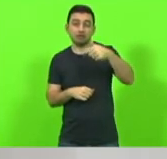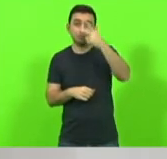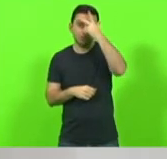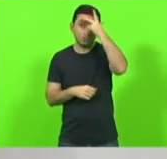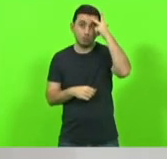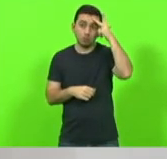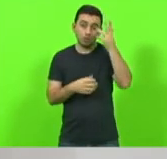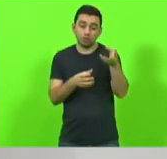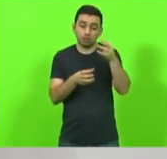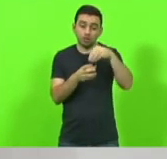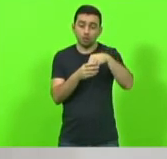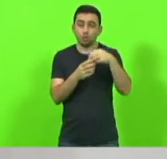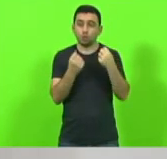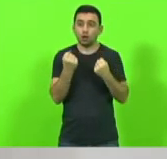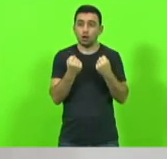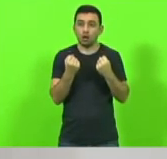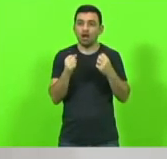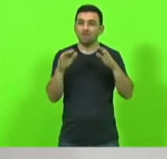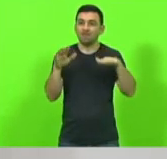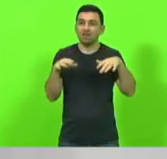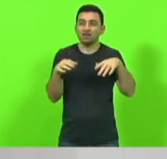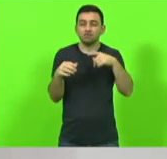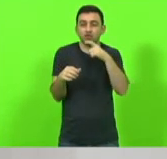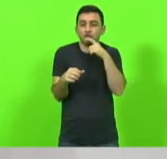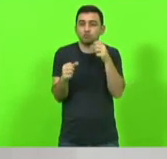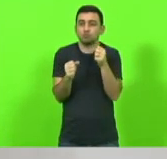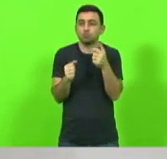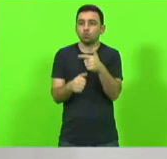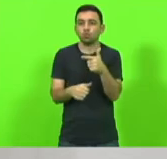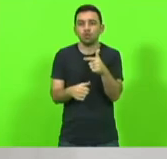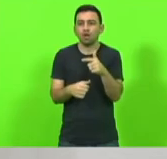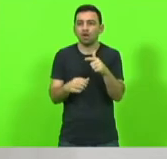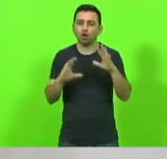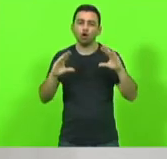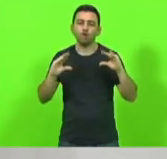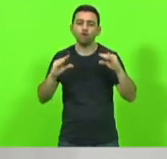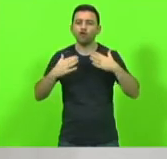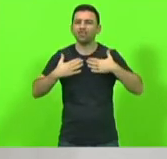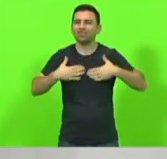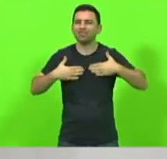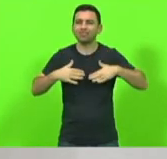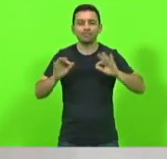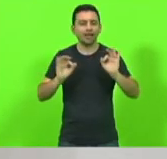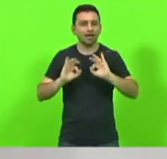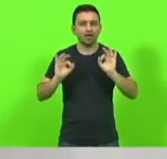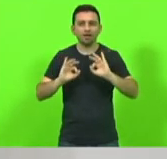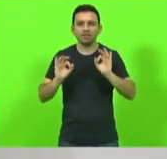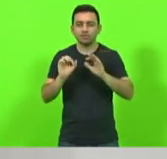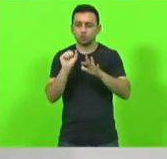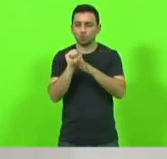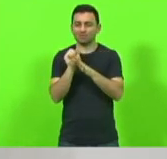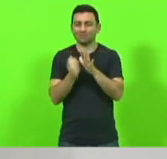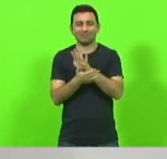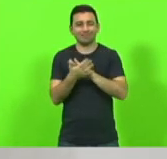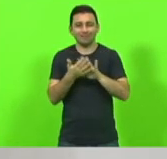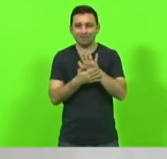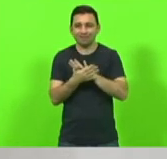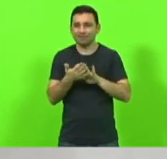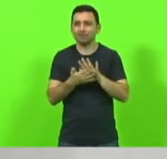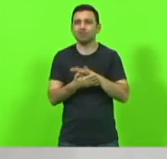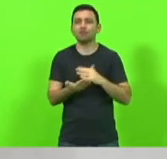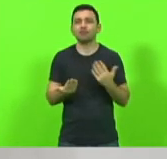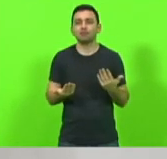carro sem ar-condicionado, sem conforto, sem segurança. E quanto